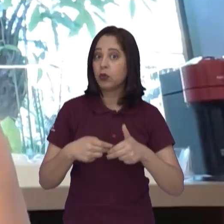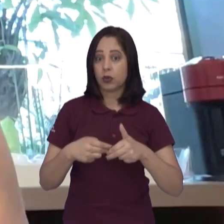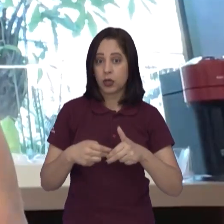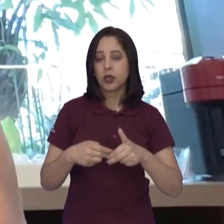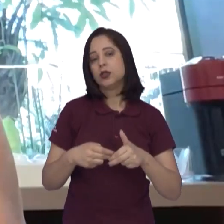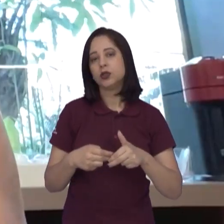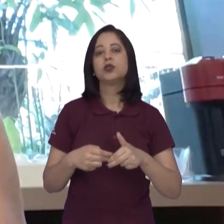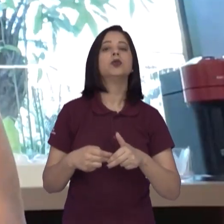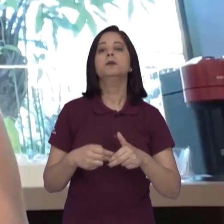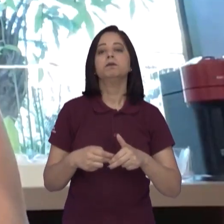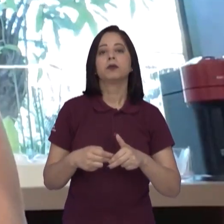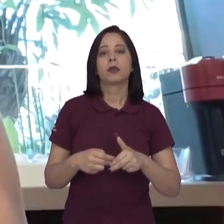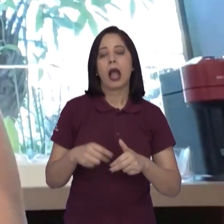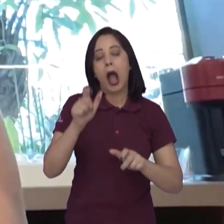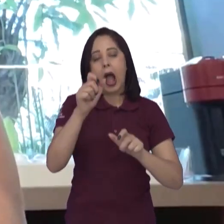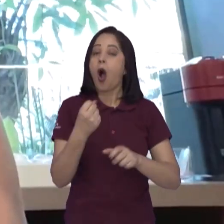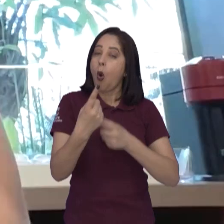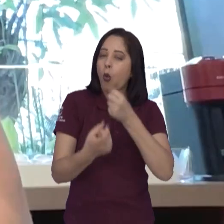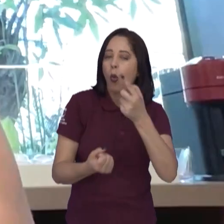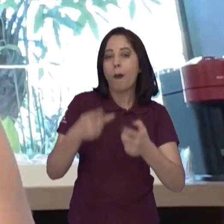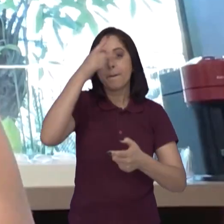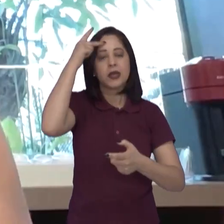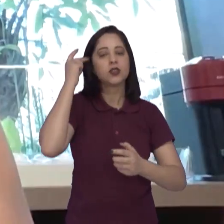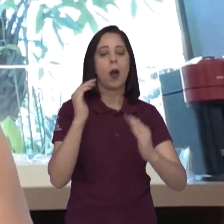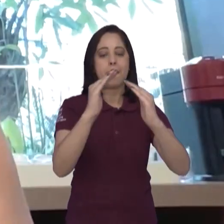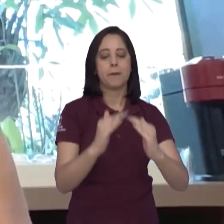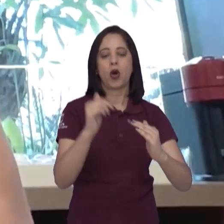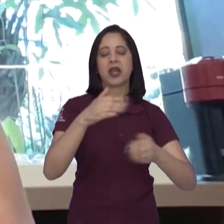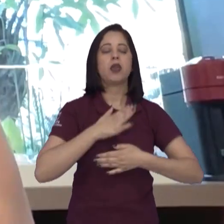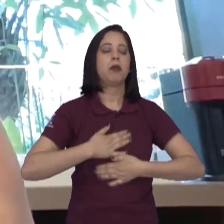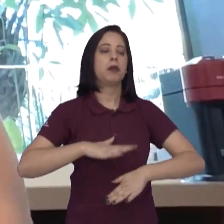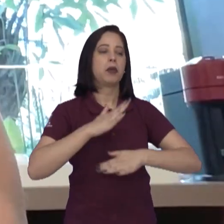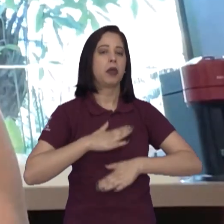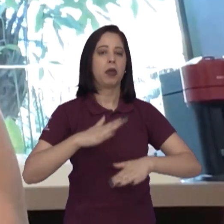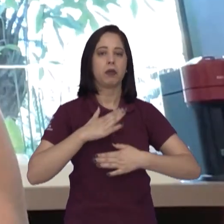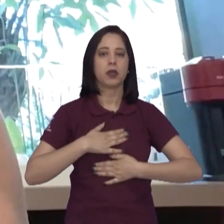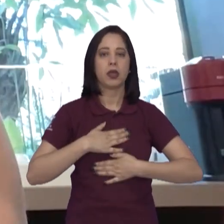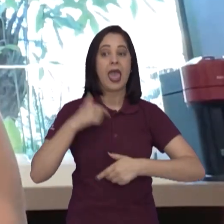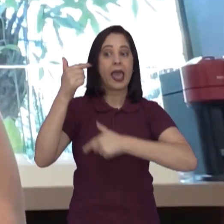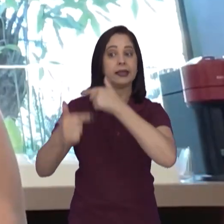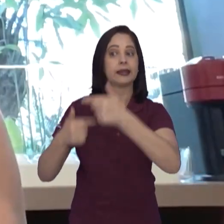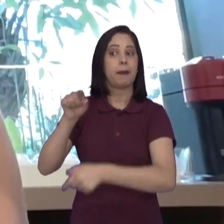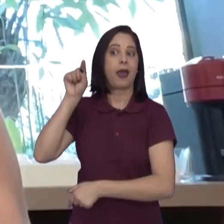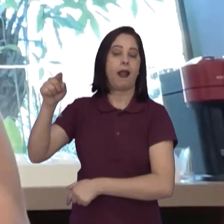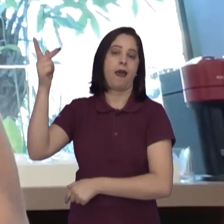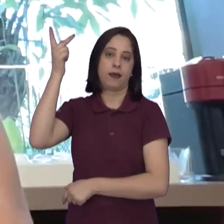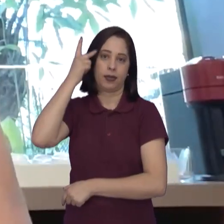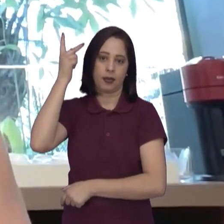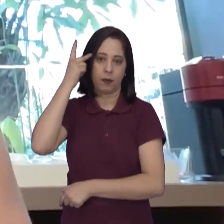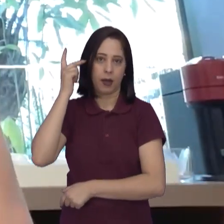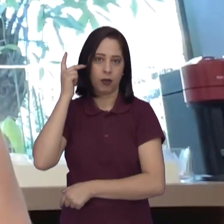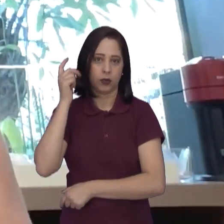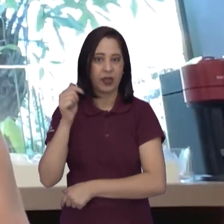fretado para São Paulo e morar aqui de uma forma mais tranquila do que morar lá. Então, mesmo que os preços aqui estejam altos,